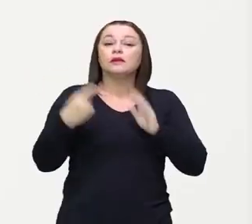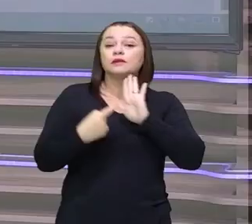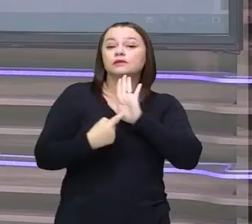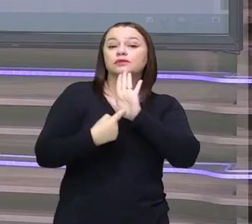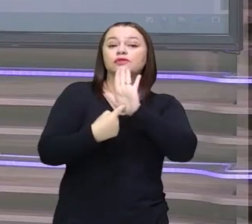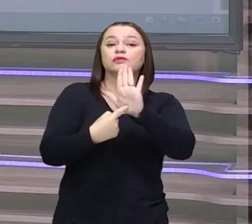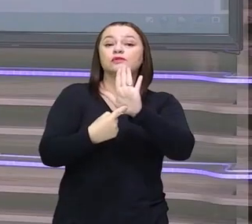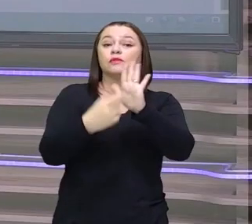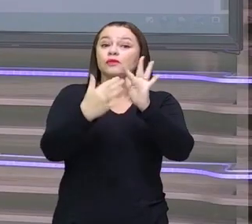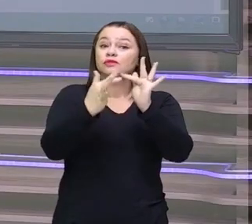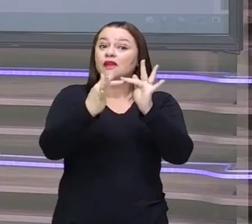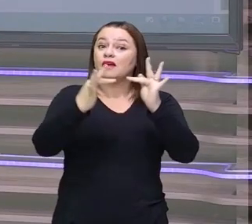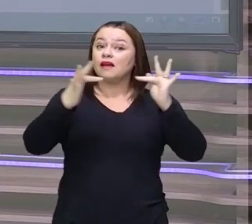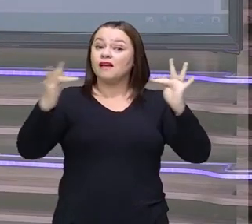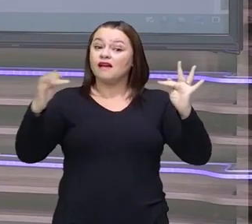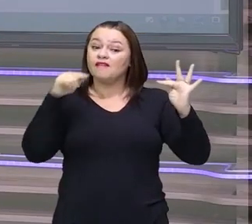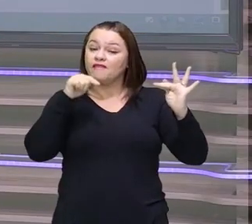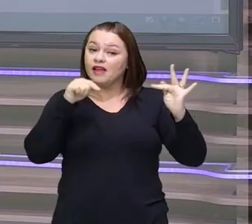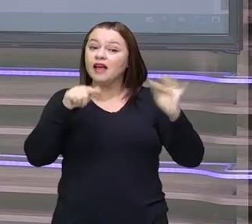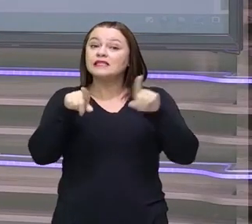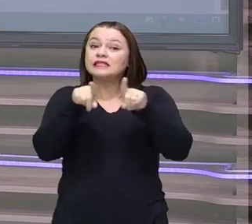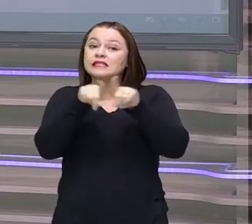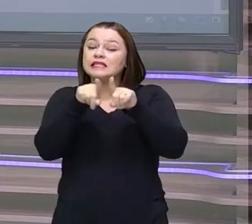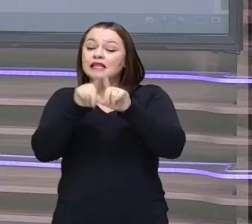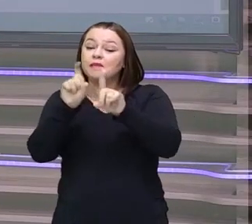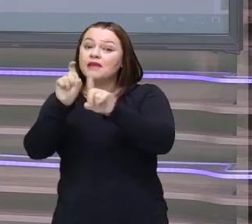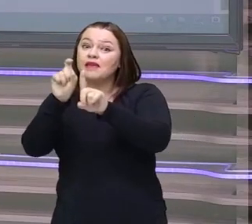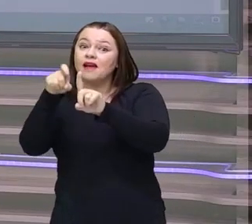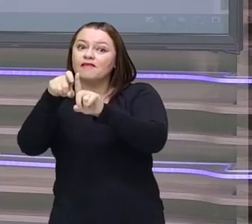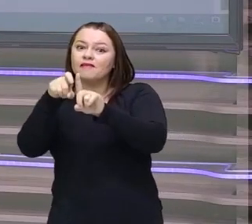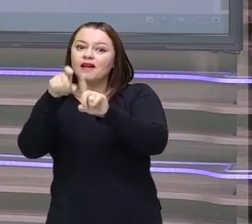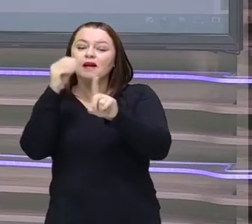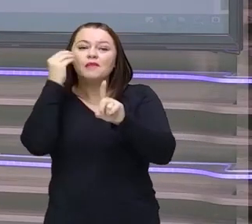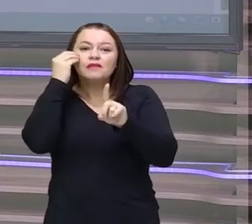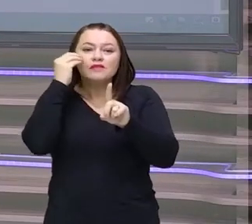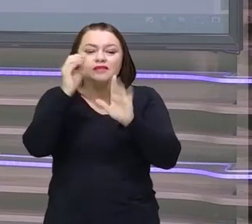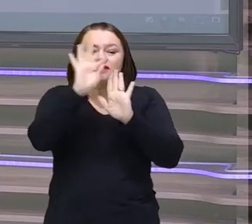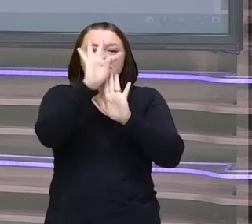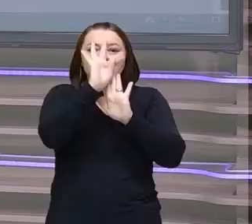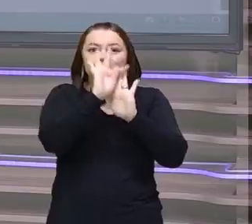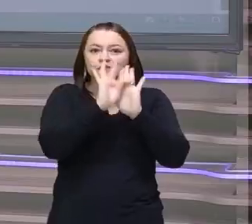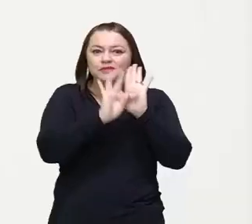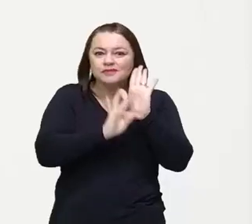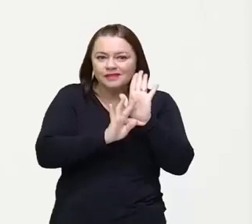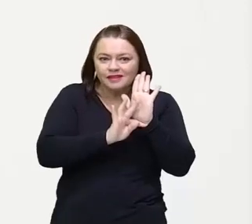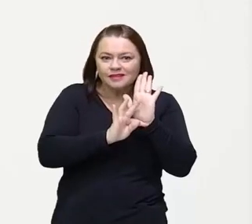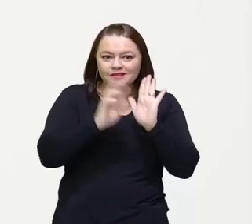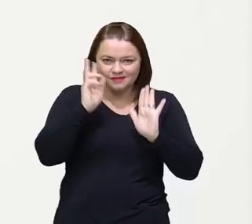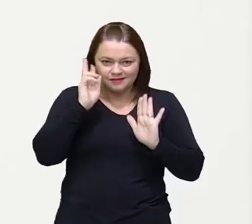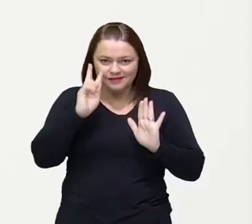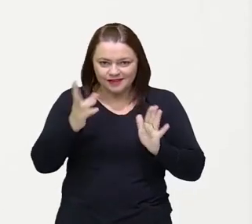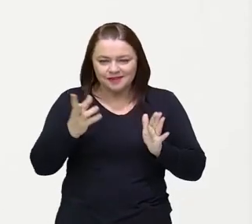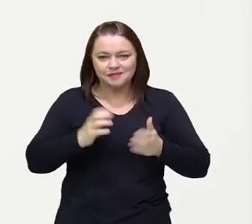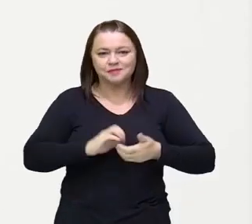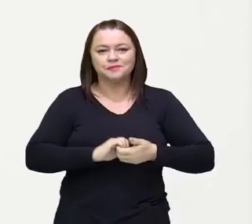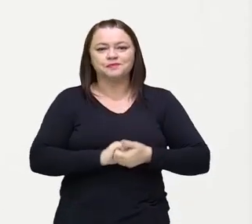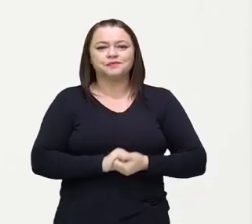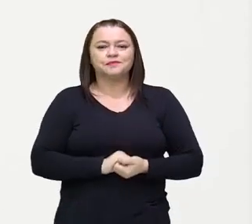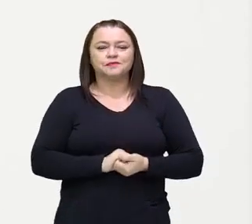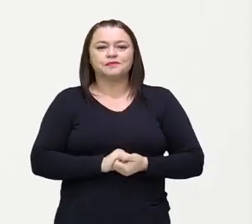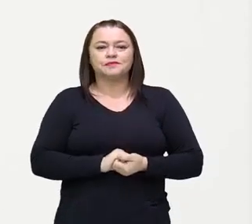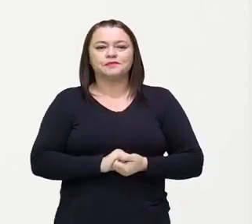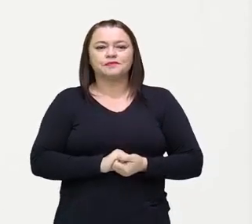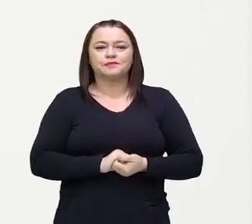mostrado a fábula, né, em forma de texto da cigarra e da formiga. Vamos lá.